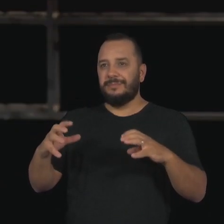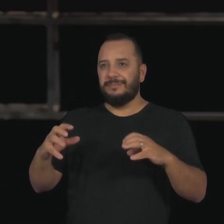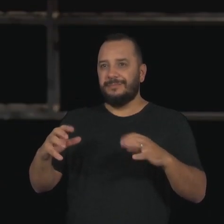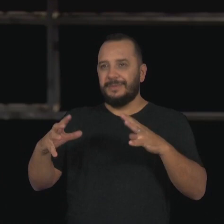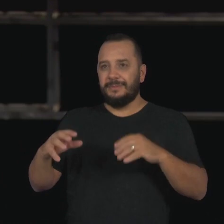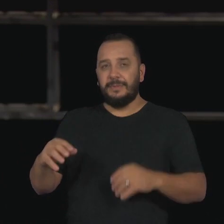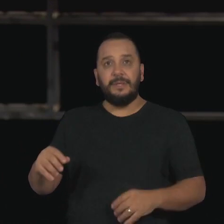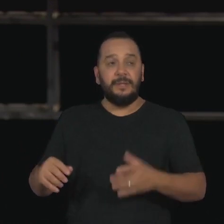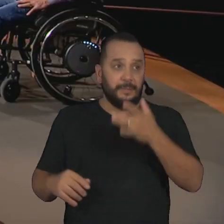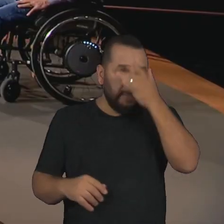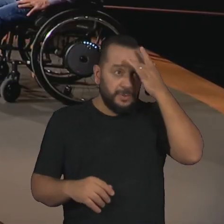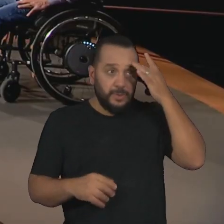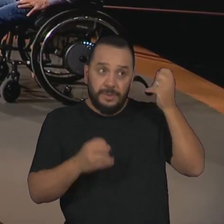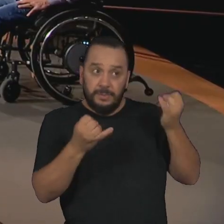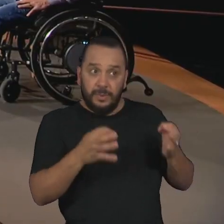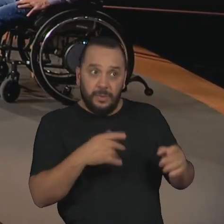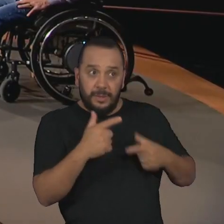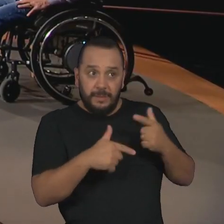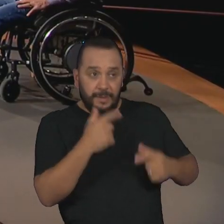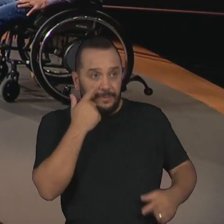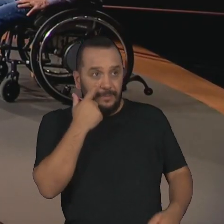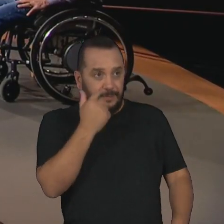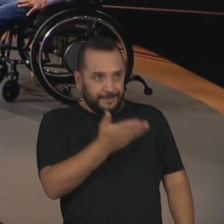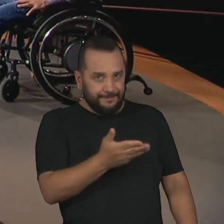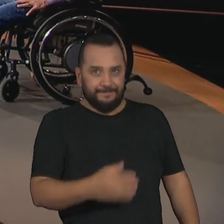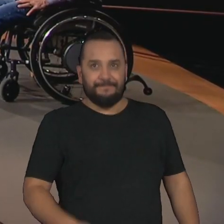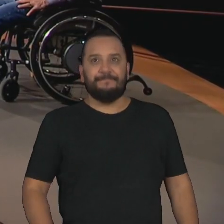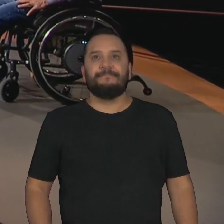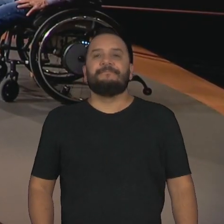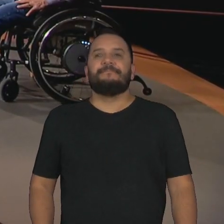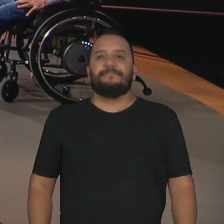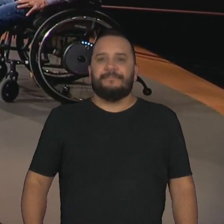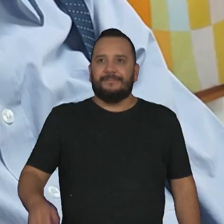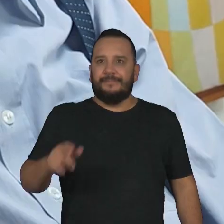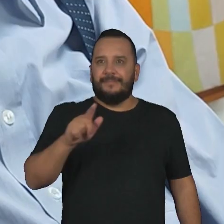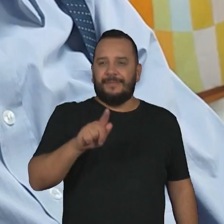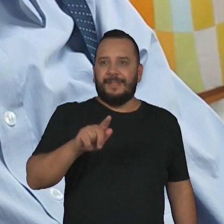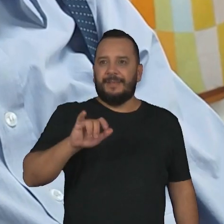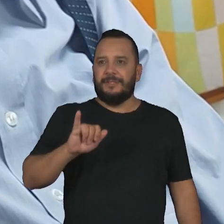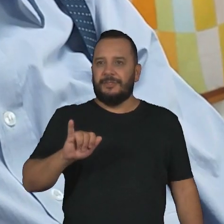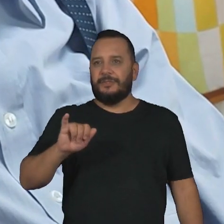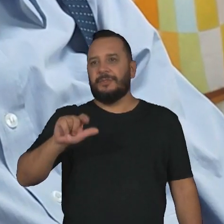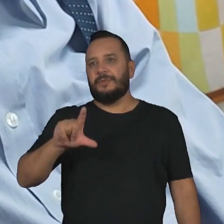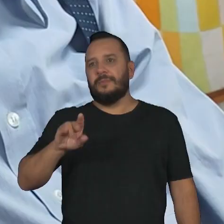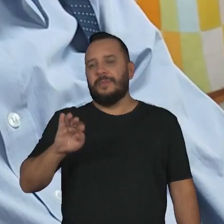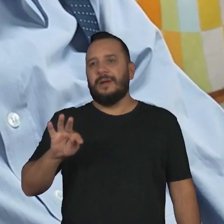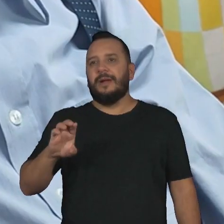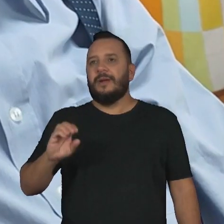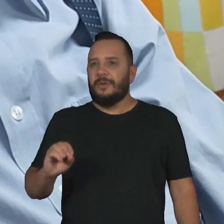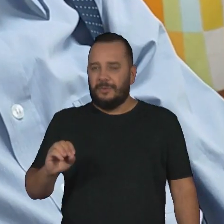seu trabalho. Vamos dar uma olhada. Olha, o Gilberto é um artista que viveu um dos tempos